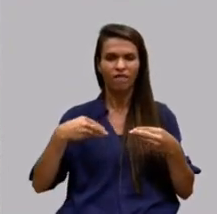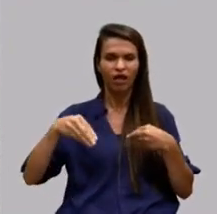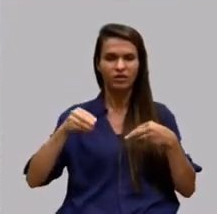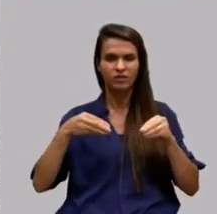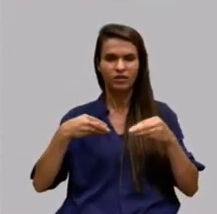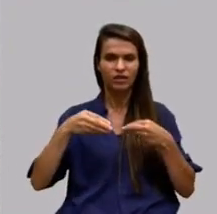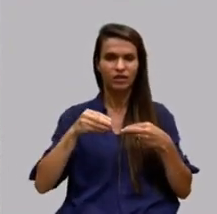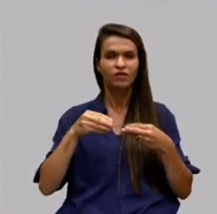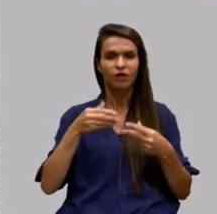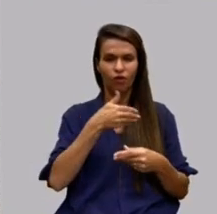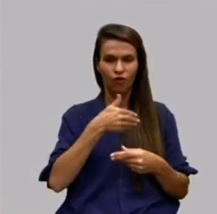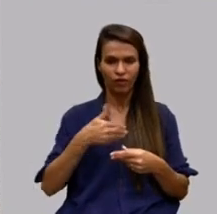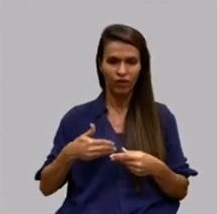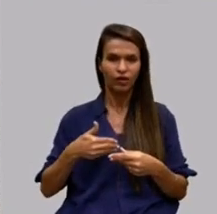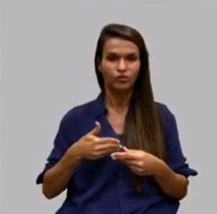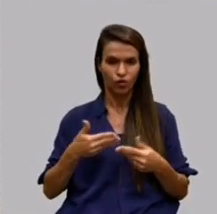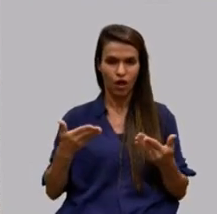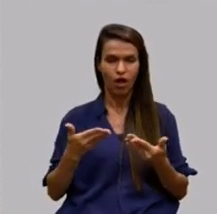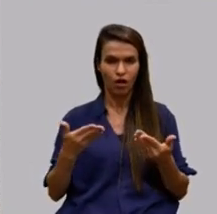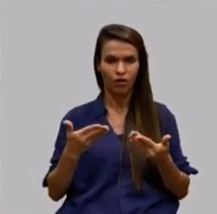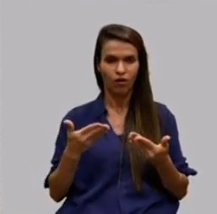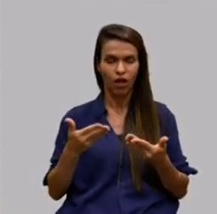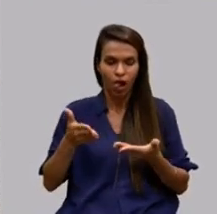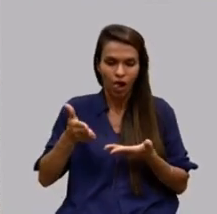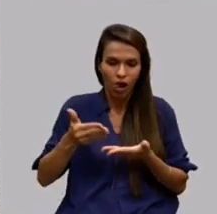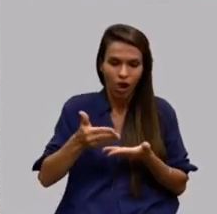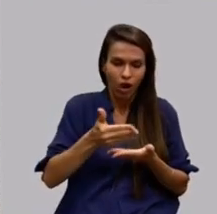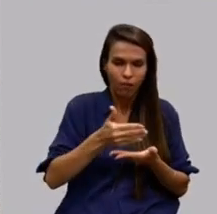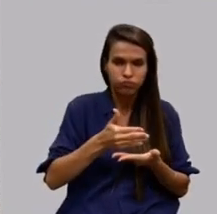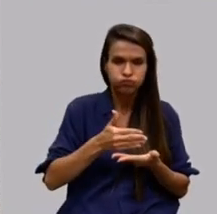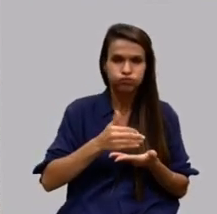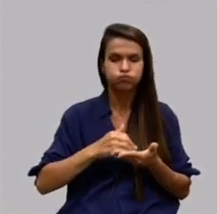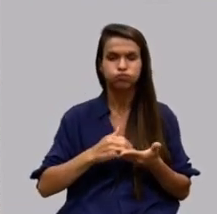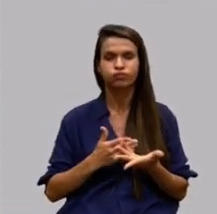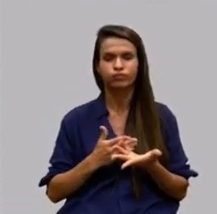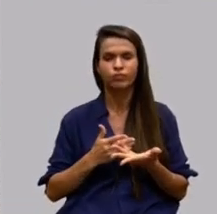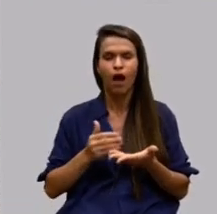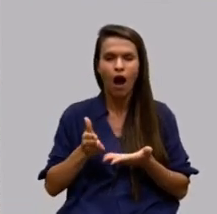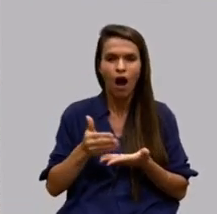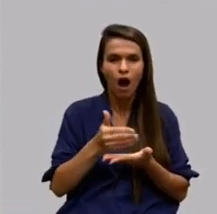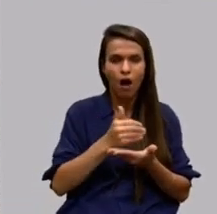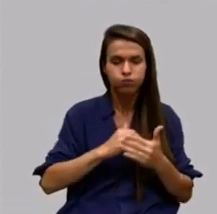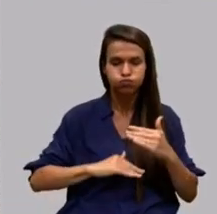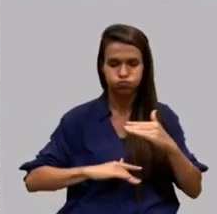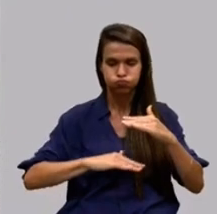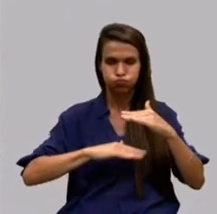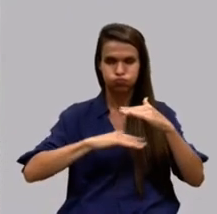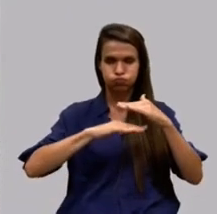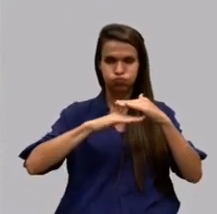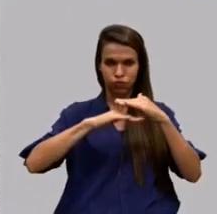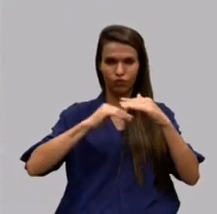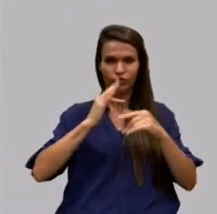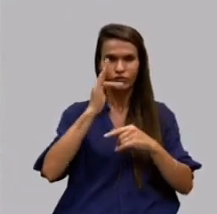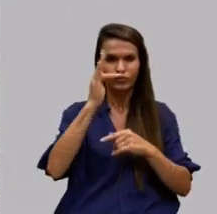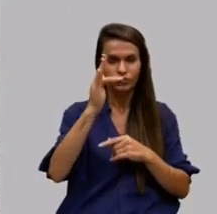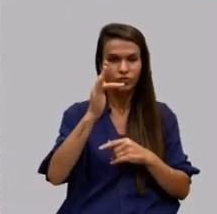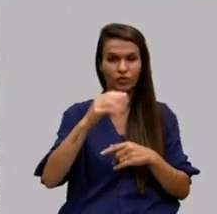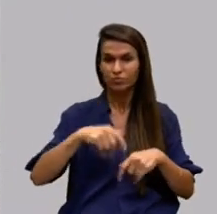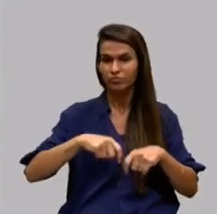governador de plantão. E ele acumula um enorme passivo lá na frente, que não terá como ser